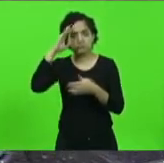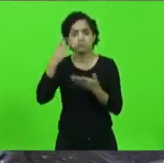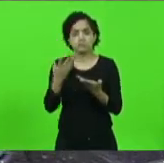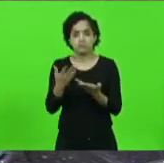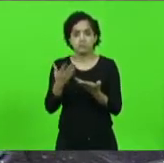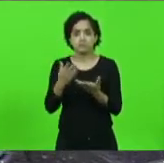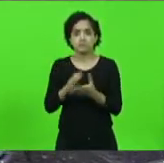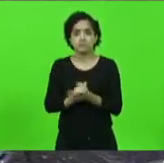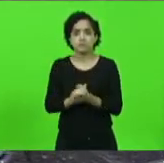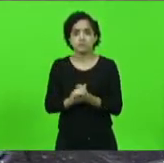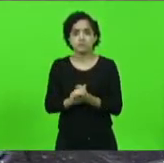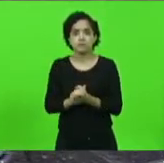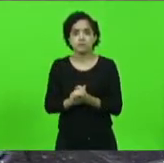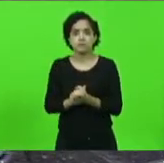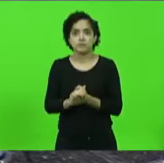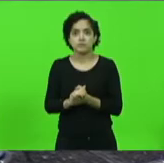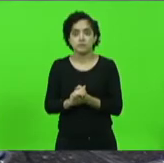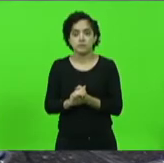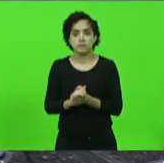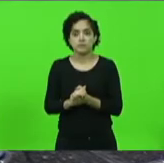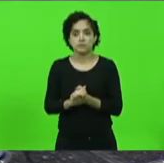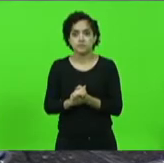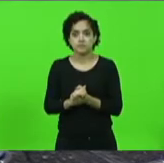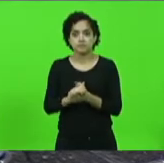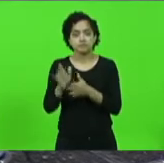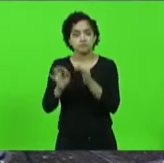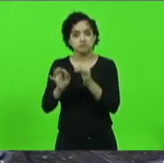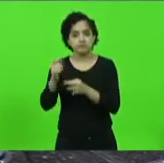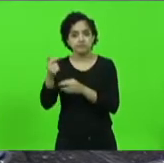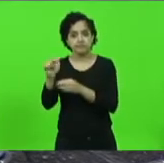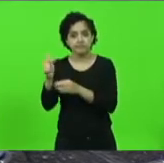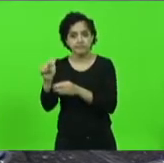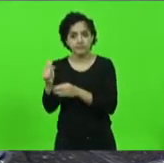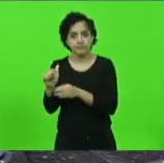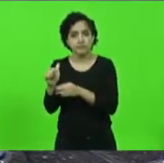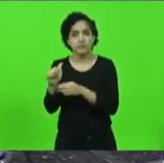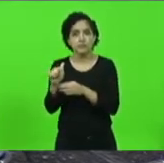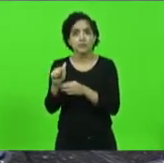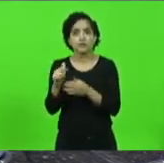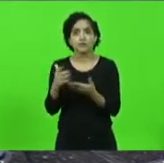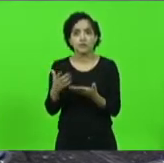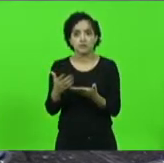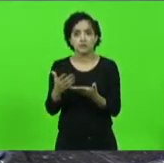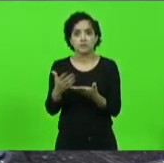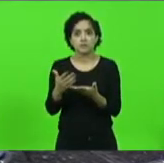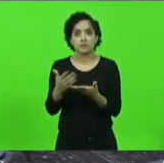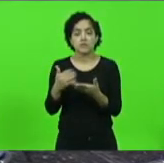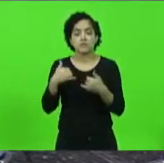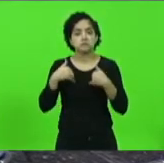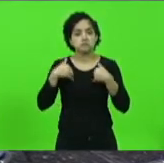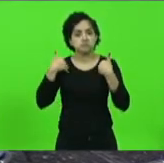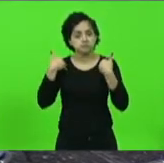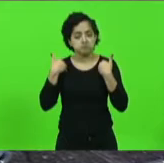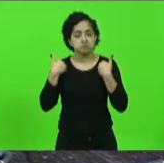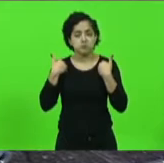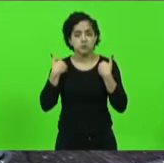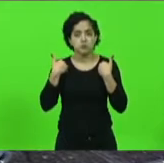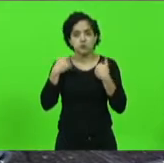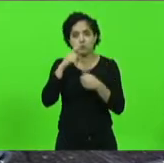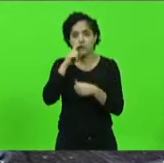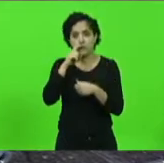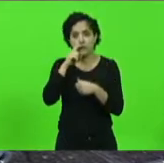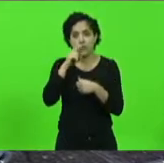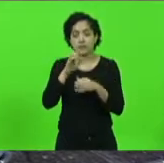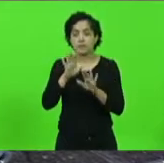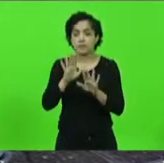uma grande injustiça tê-lo tê-lo reformado antes da hora. Sempre tive muito orgulho de ser filha de sargento. Por um